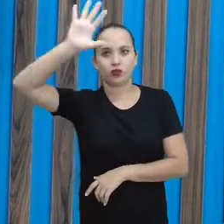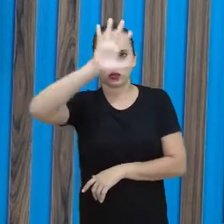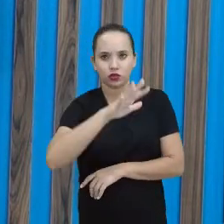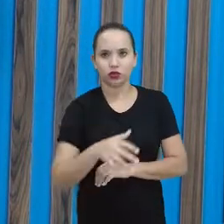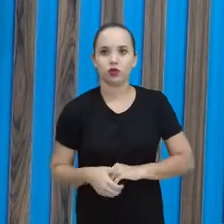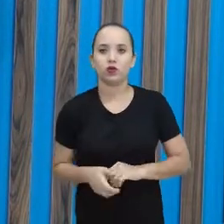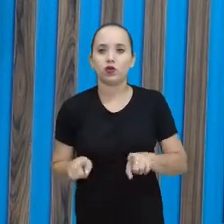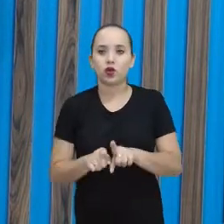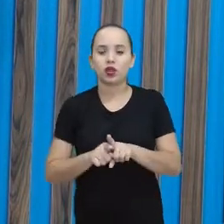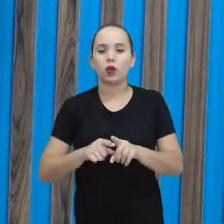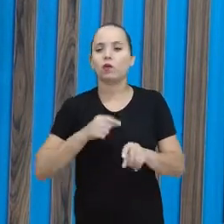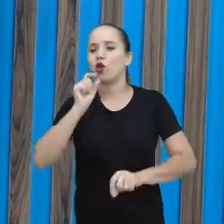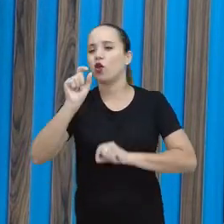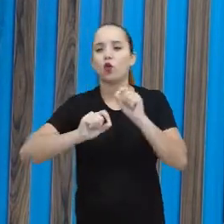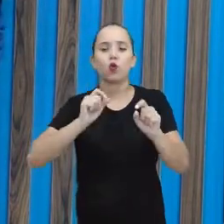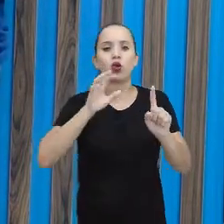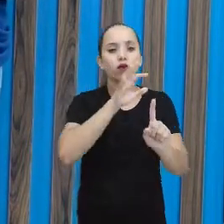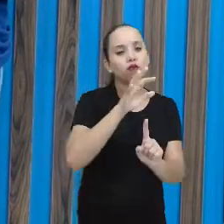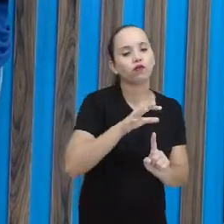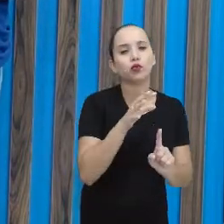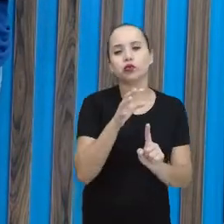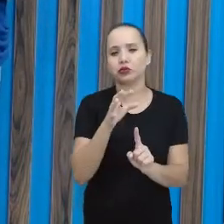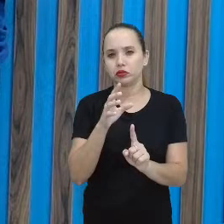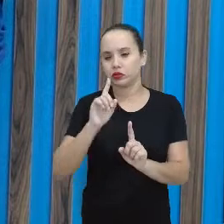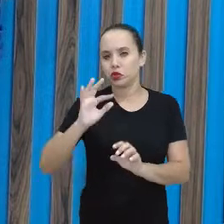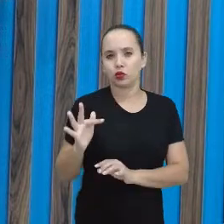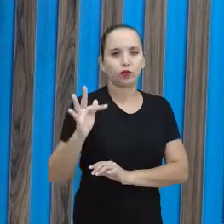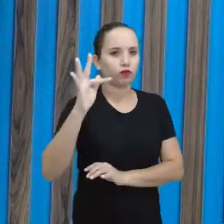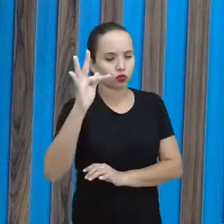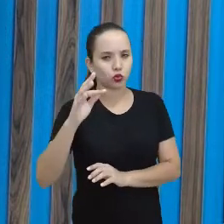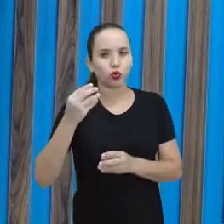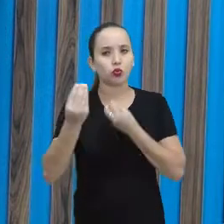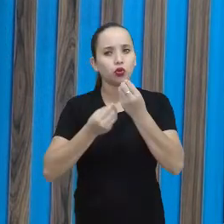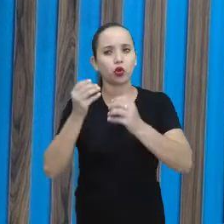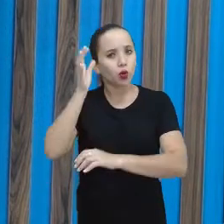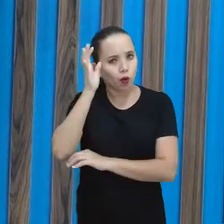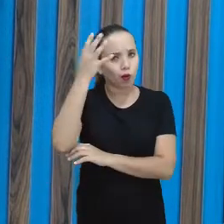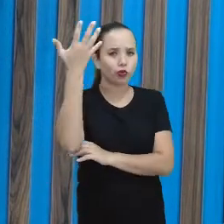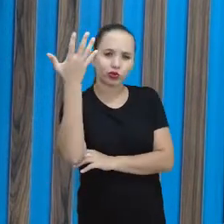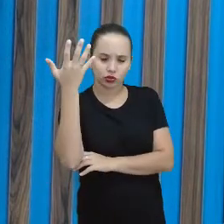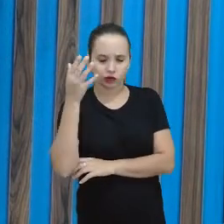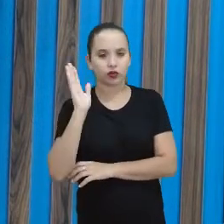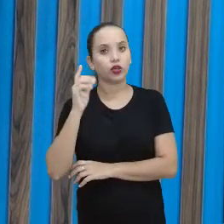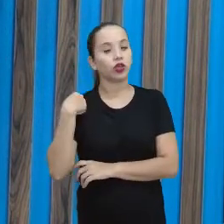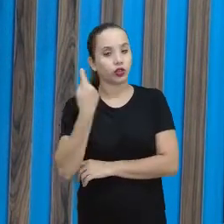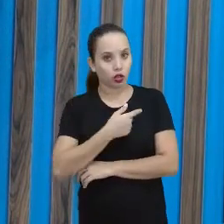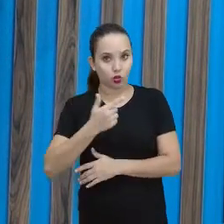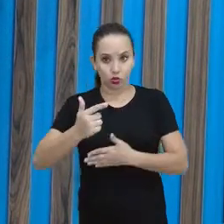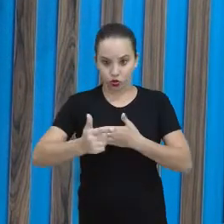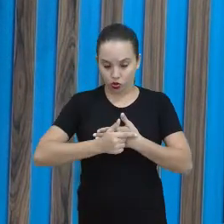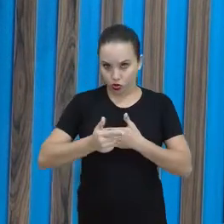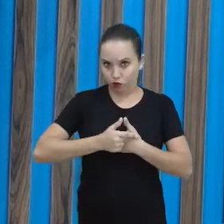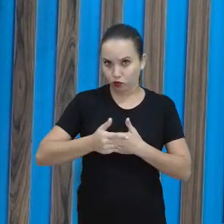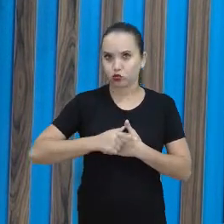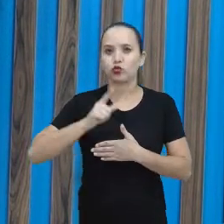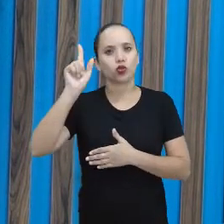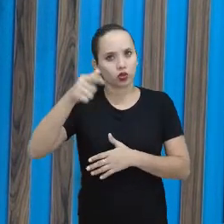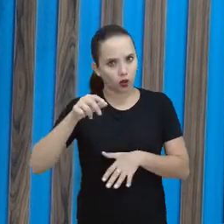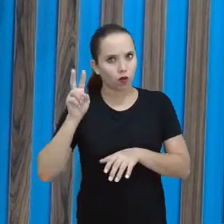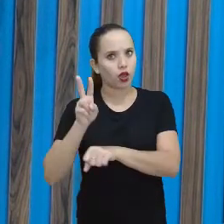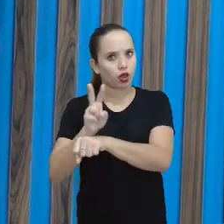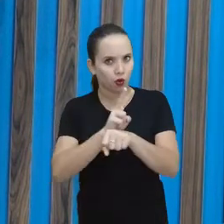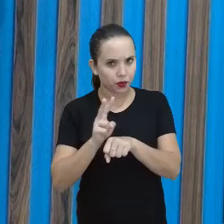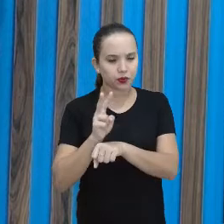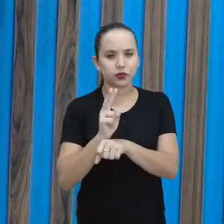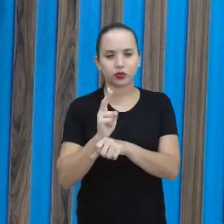mundo e as suas causas e consequências, tá? Soluções nas nossas mãos, já falei pra vocês, né? Vamos cuidar do desperdício de